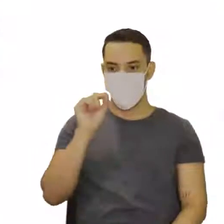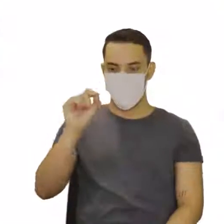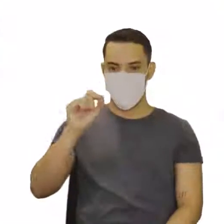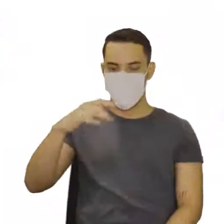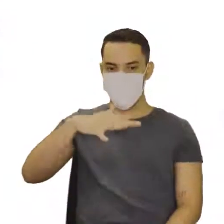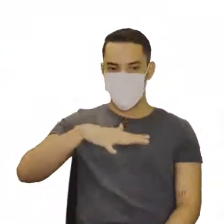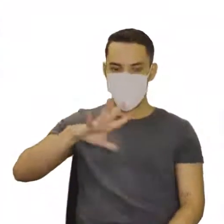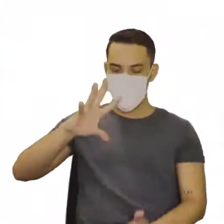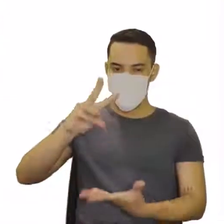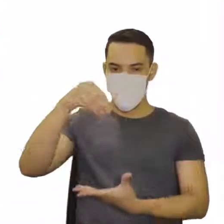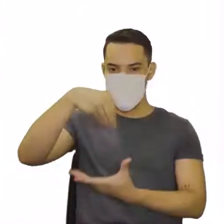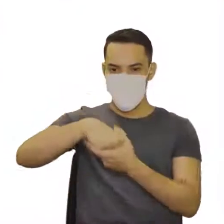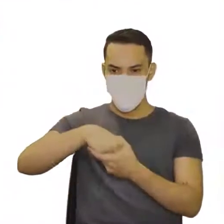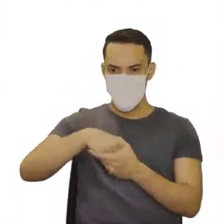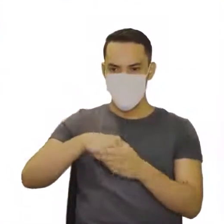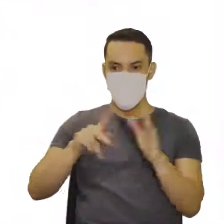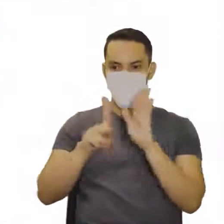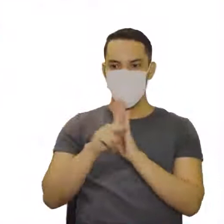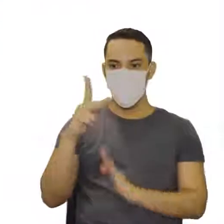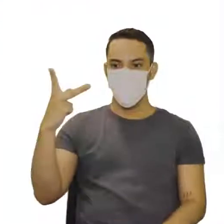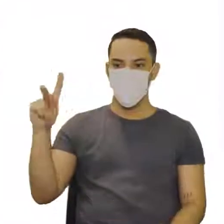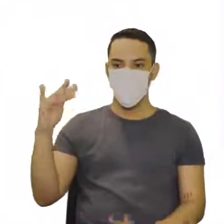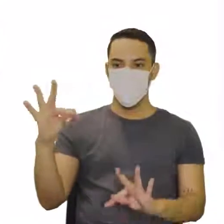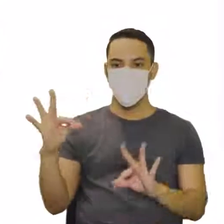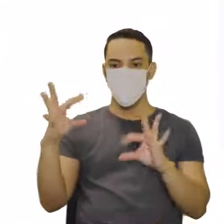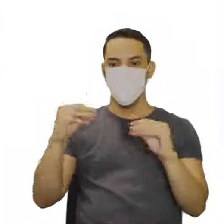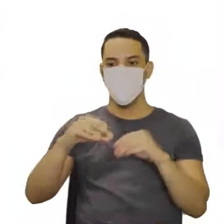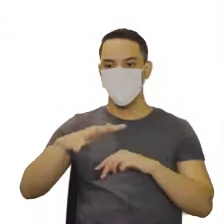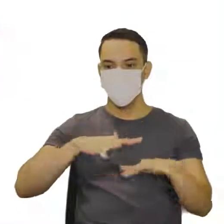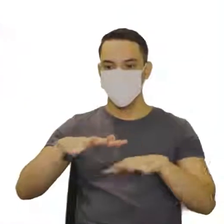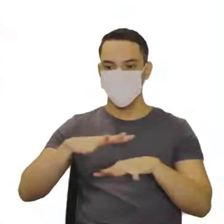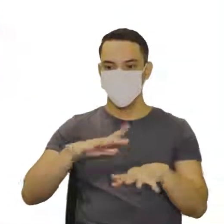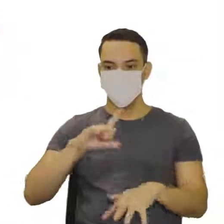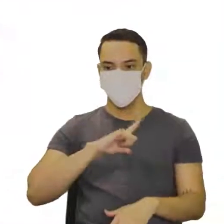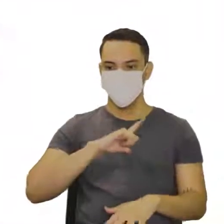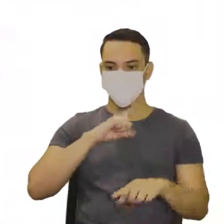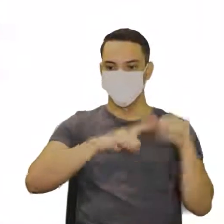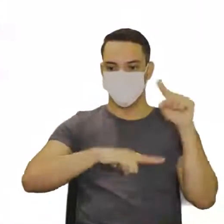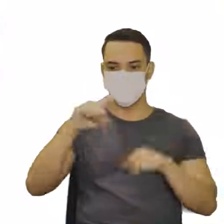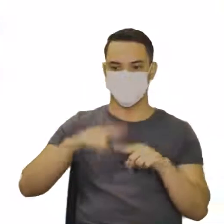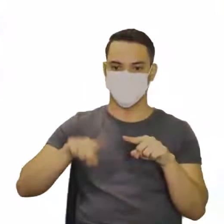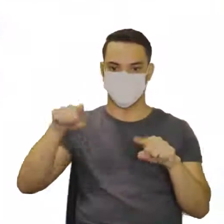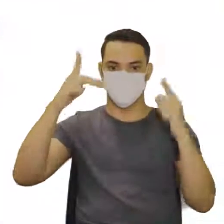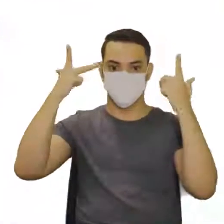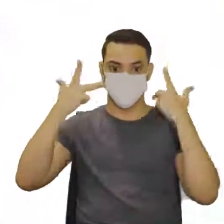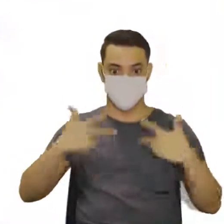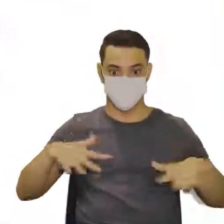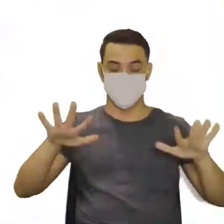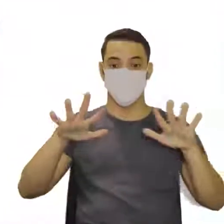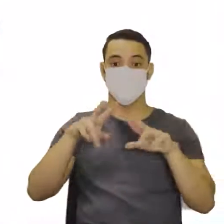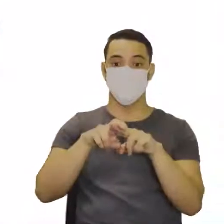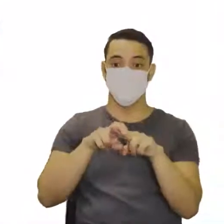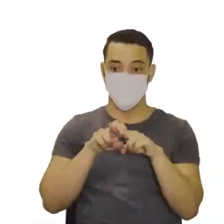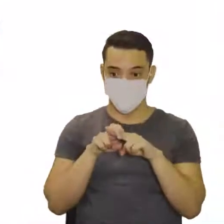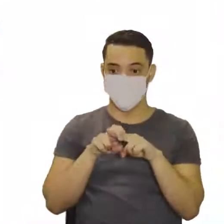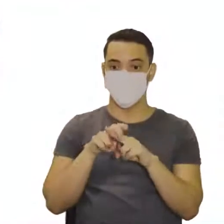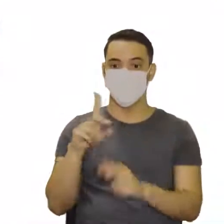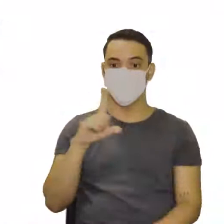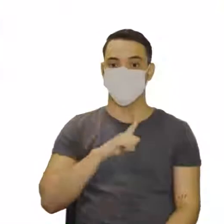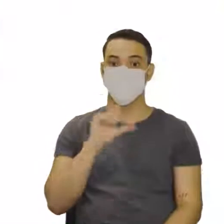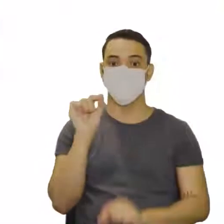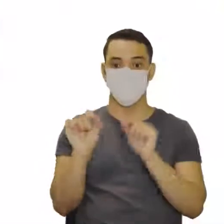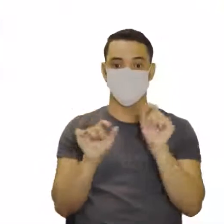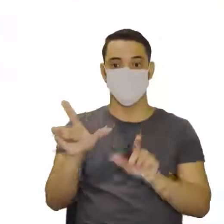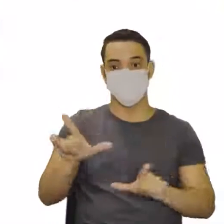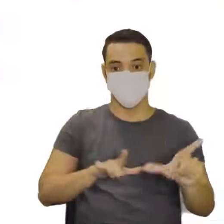parte interna desses receptores, o movimento das cargas é o que? Espontâneo. Então, nesse caso, eu vou ter